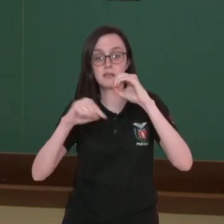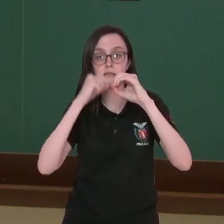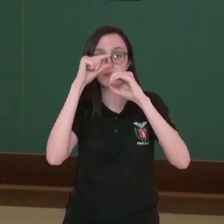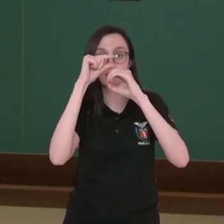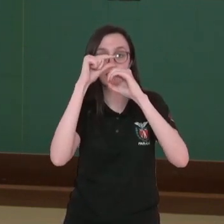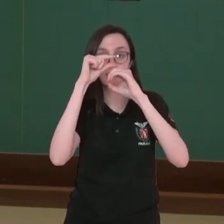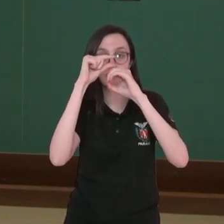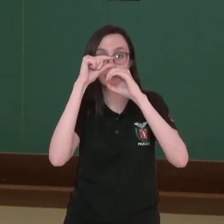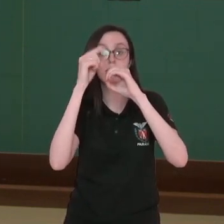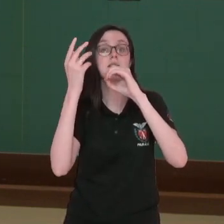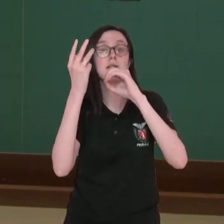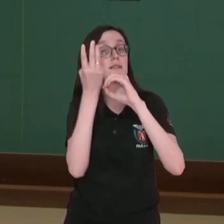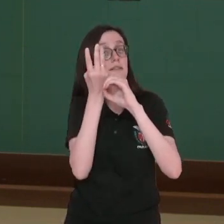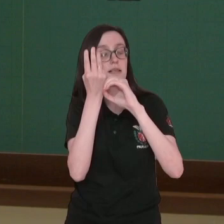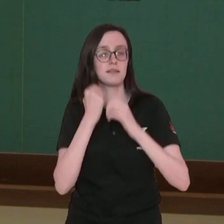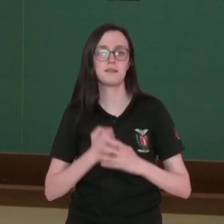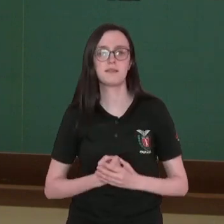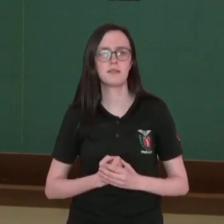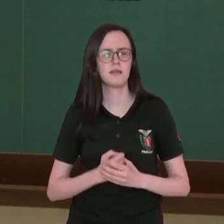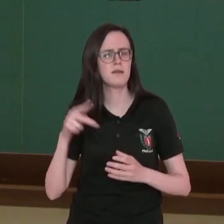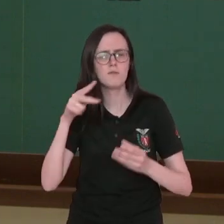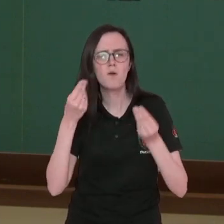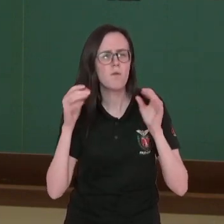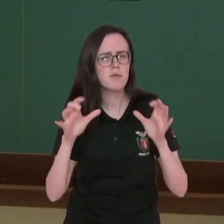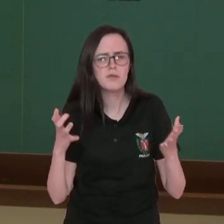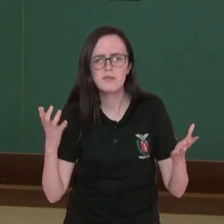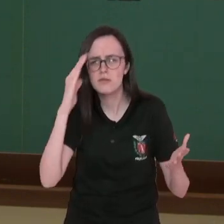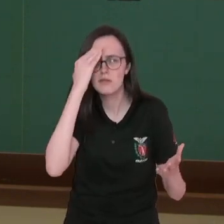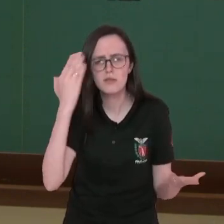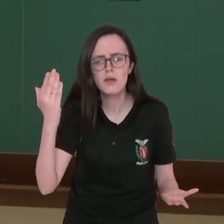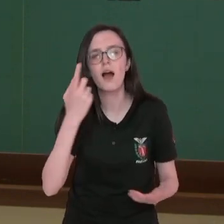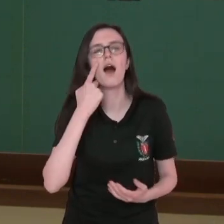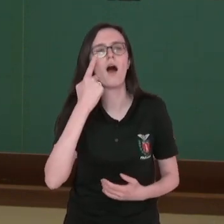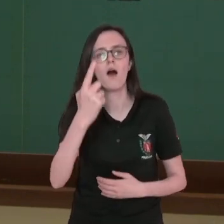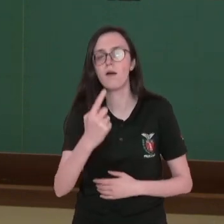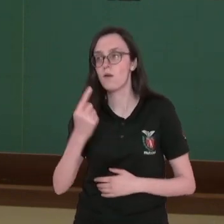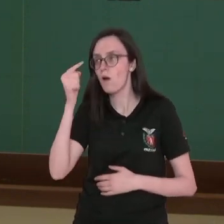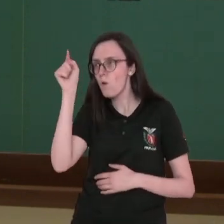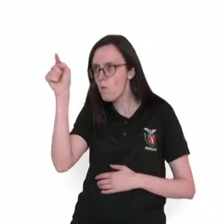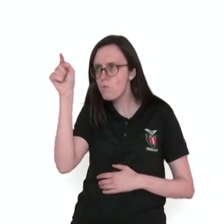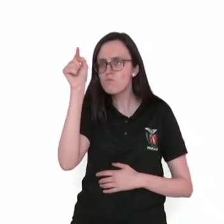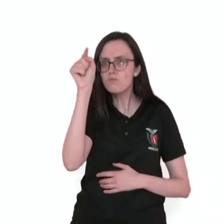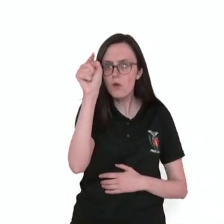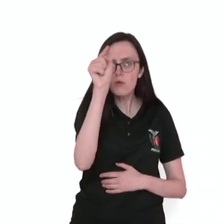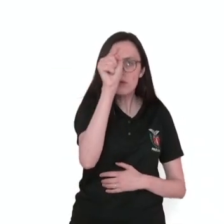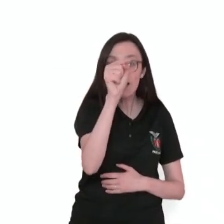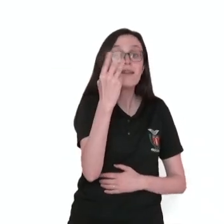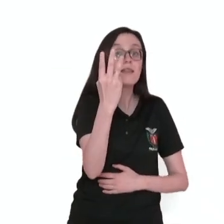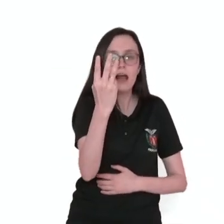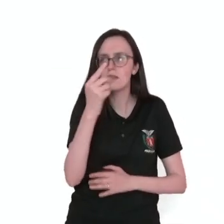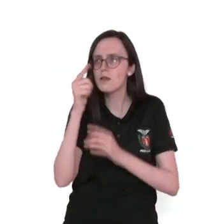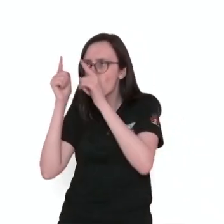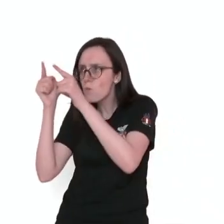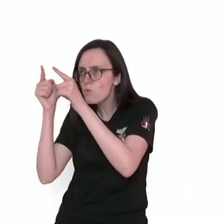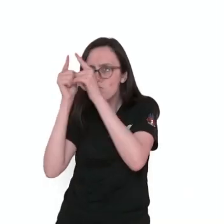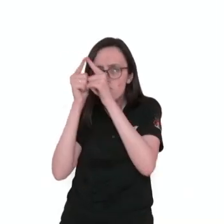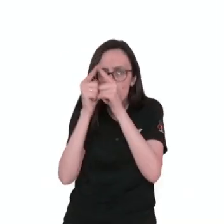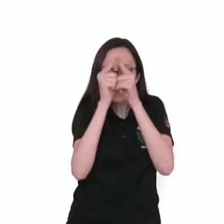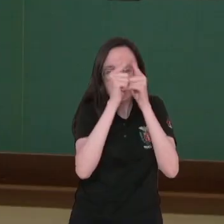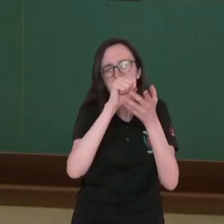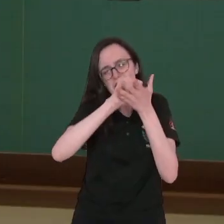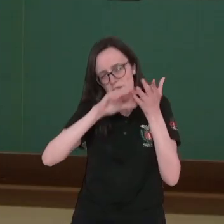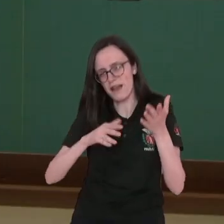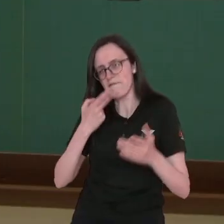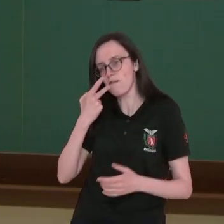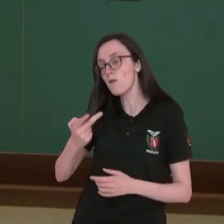adicionar 3 no expoente. Professor, como assim? Ó, você migrou 1, 2, 3 casas decimais para a esquerda.